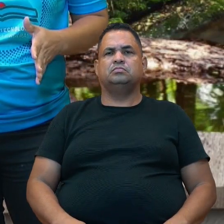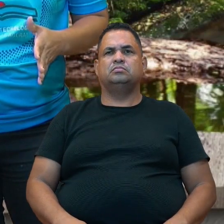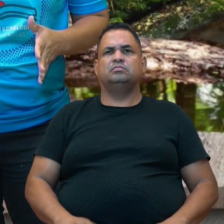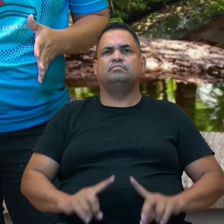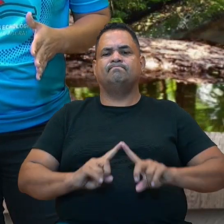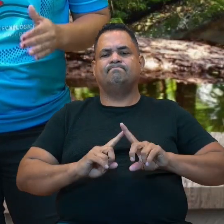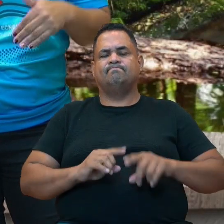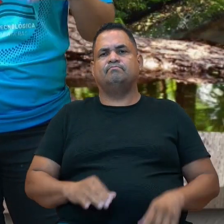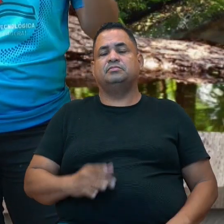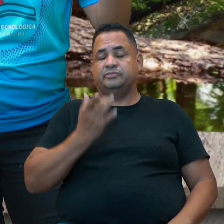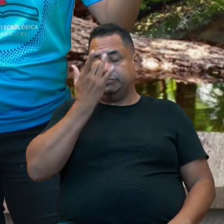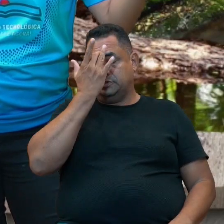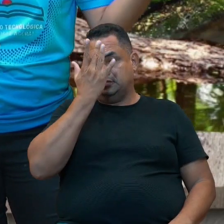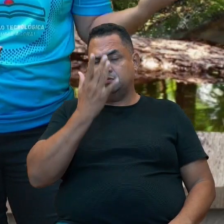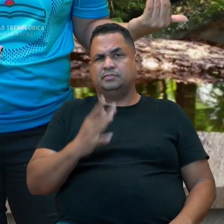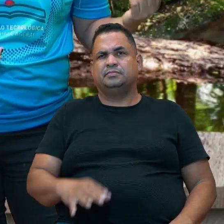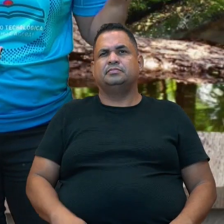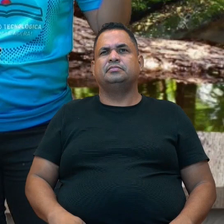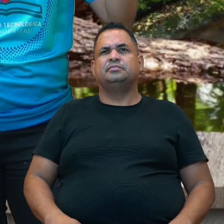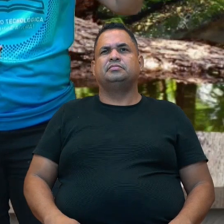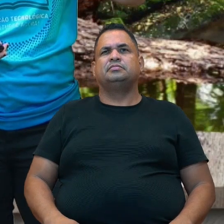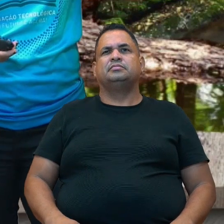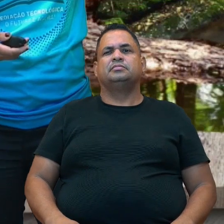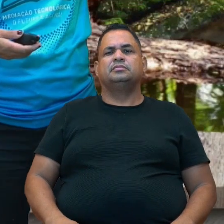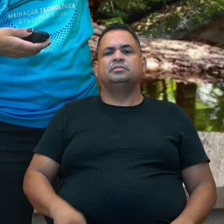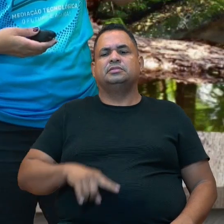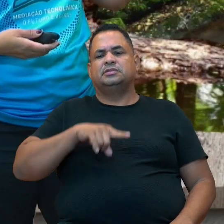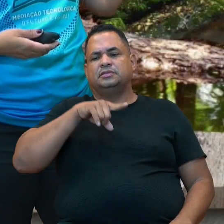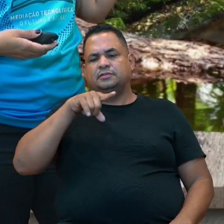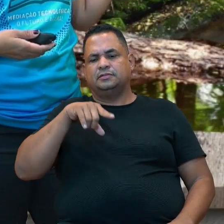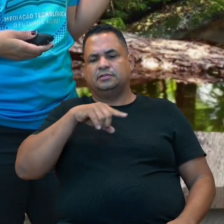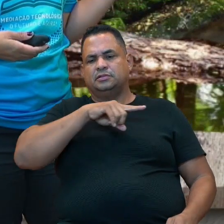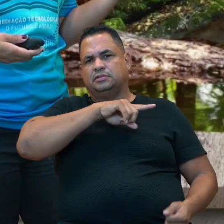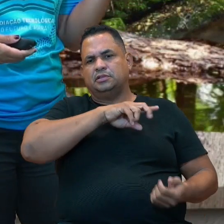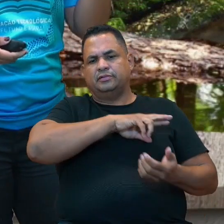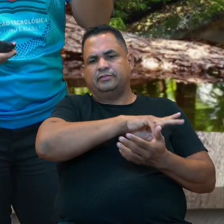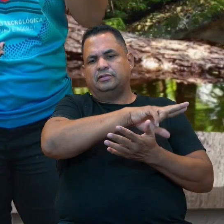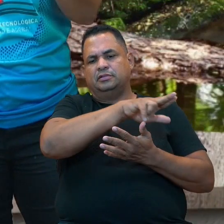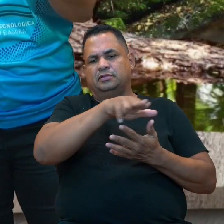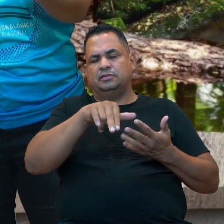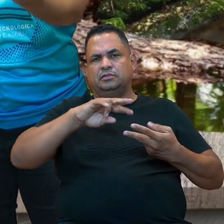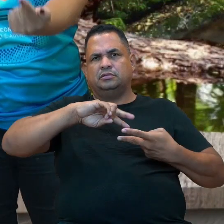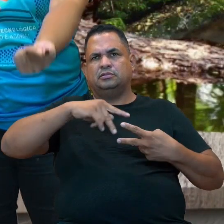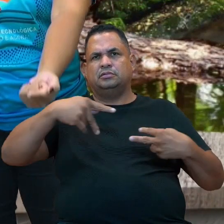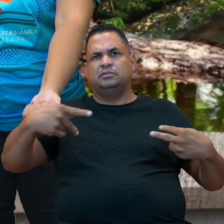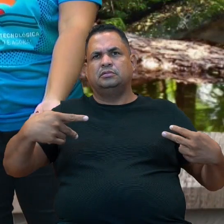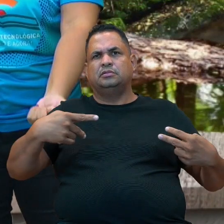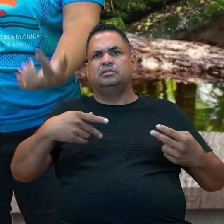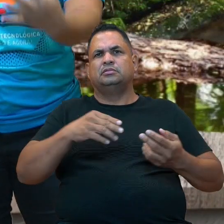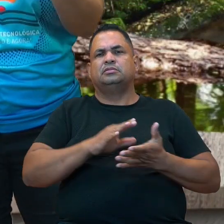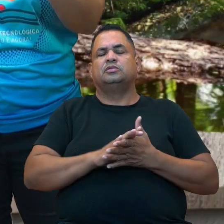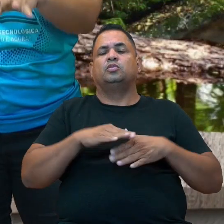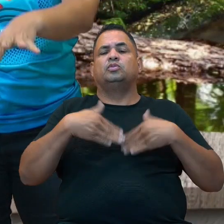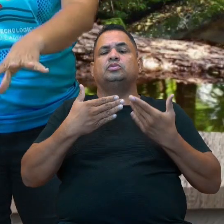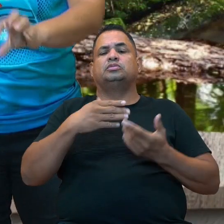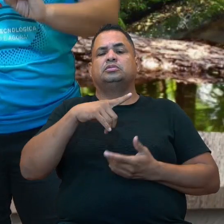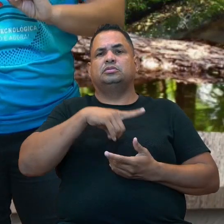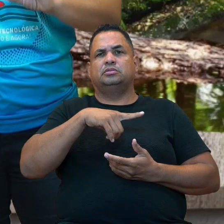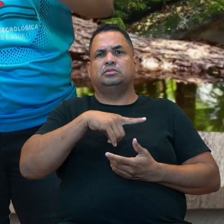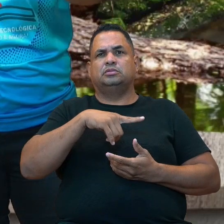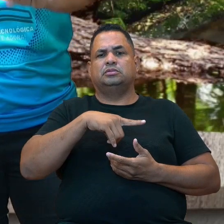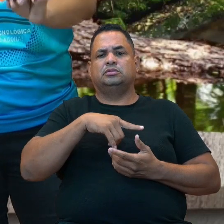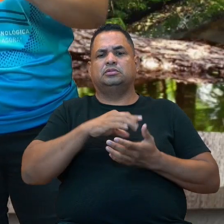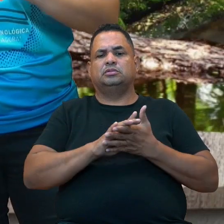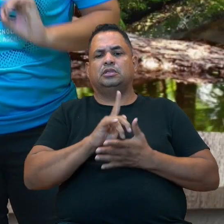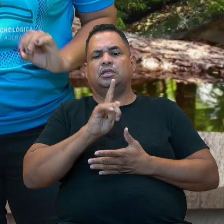facilmente. Então, a variabilidade genética, que é algo que está presente na reprodução sexuada, quando tem a formação dos